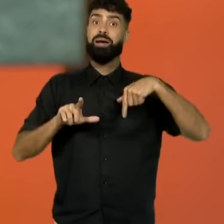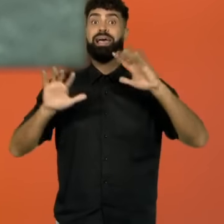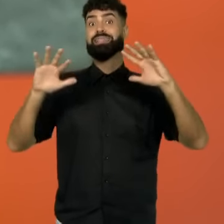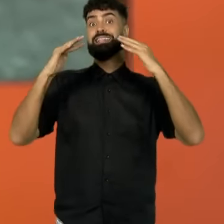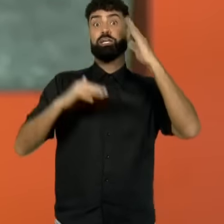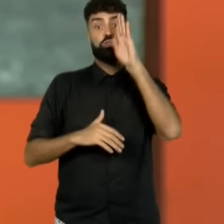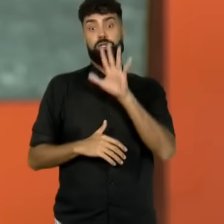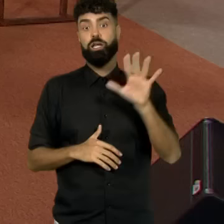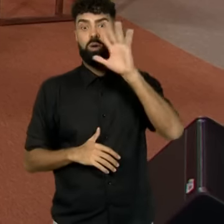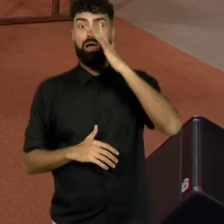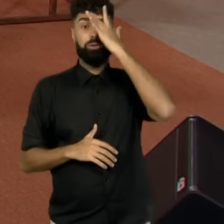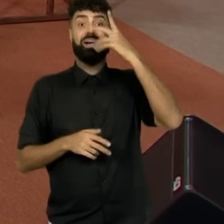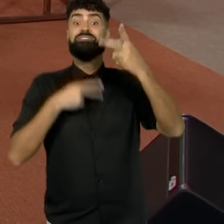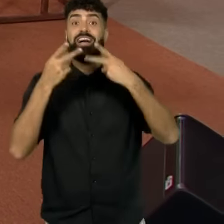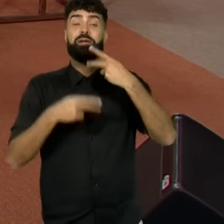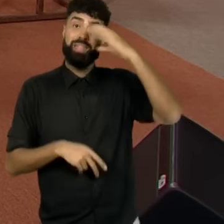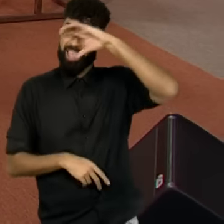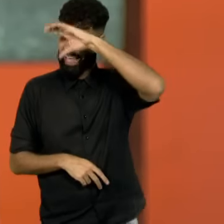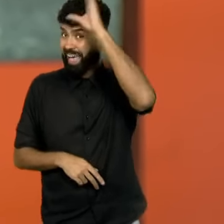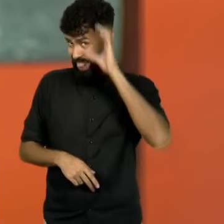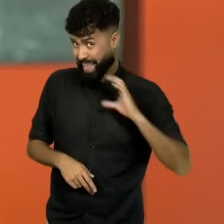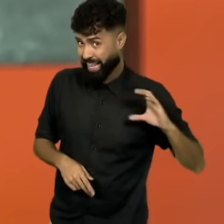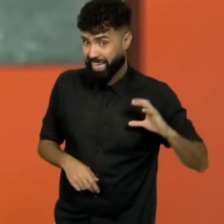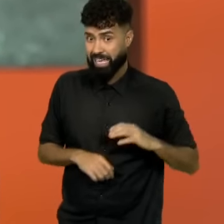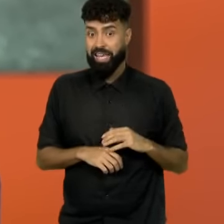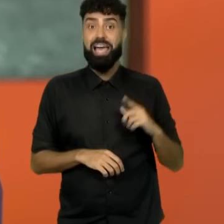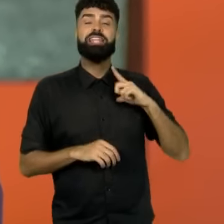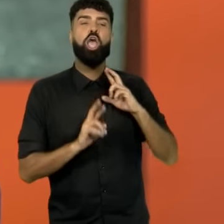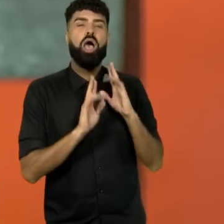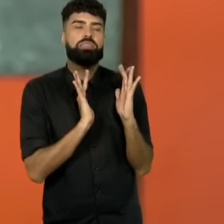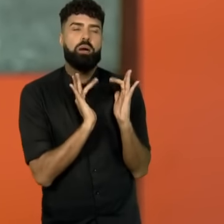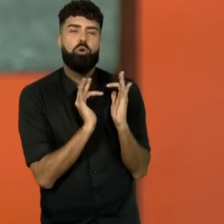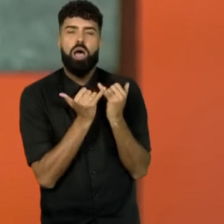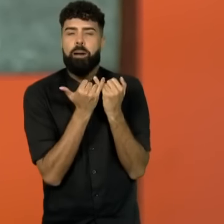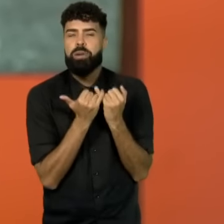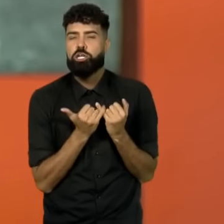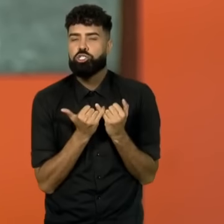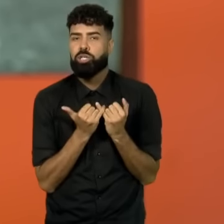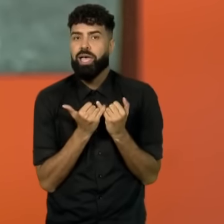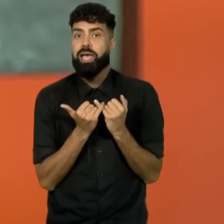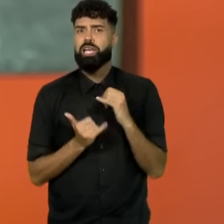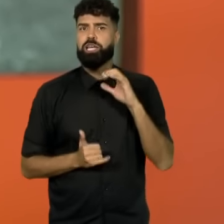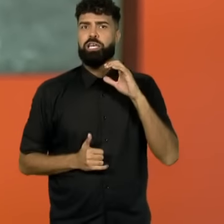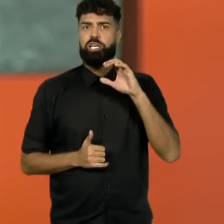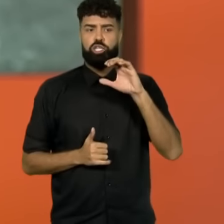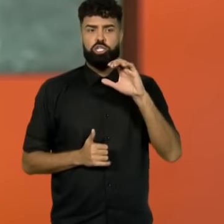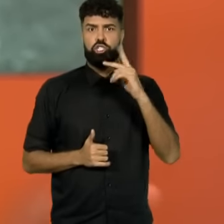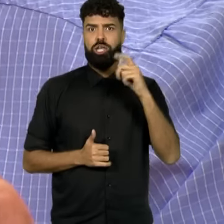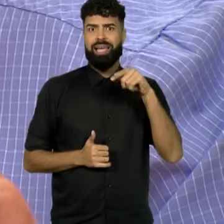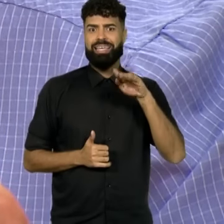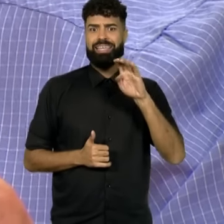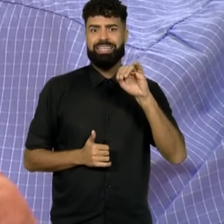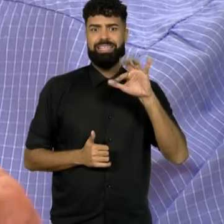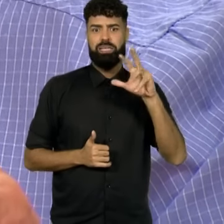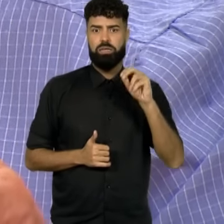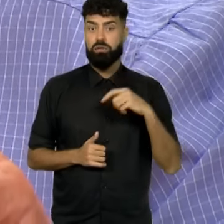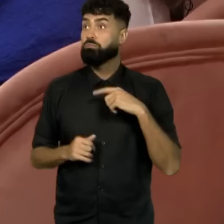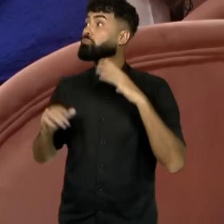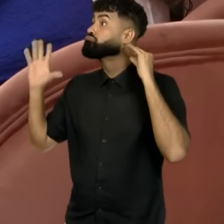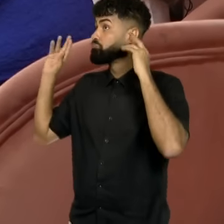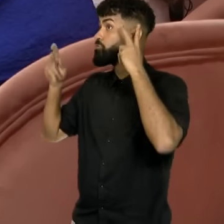nacional. Que Dick Clara teria tido um romance com Chacrinha. Isso é uma coisa que... Era comum isso na